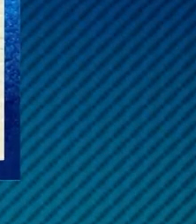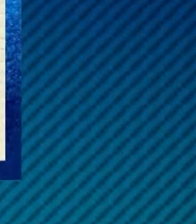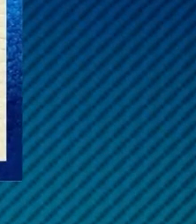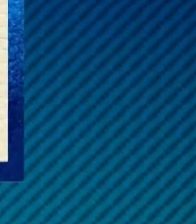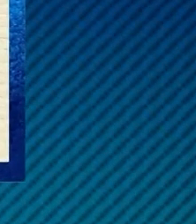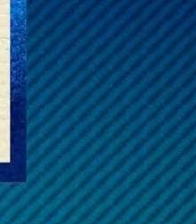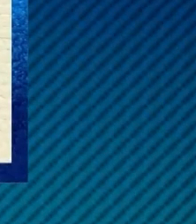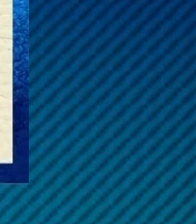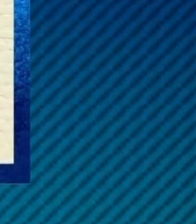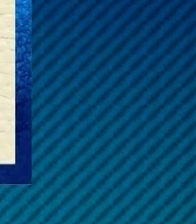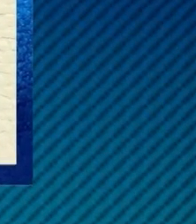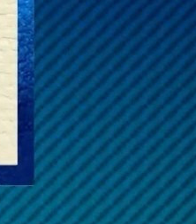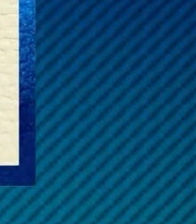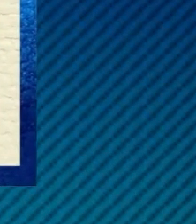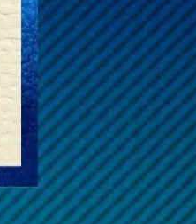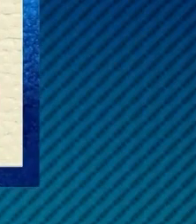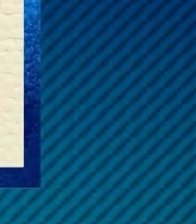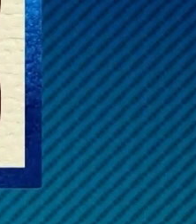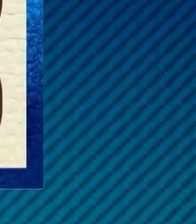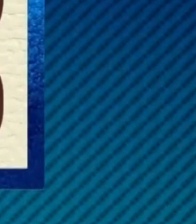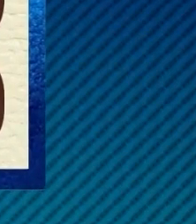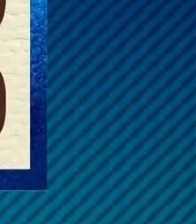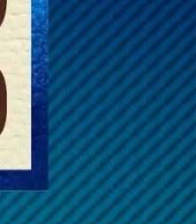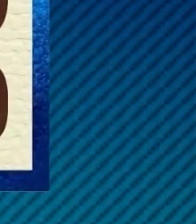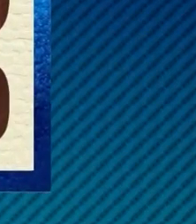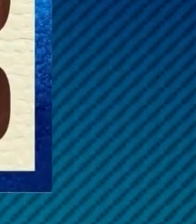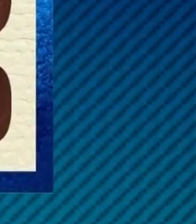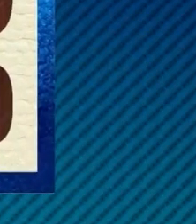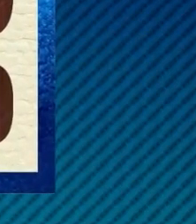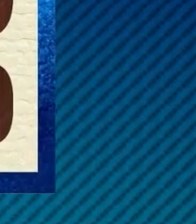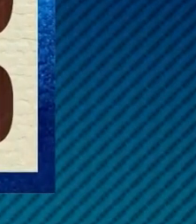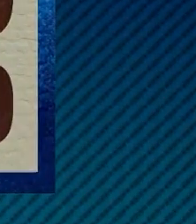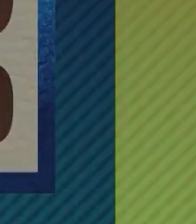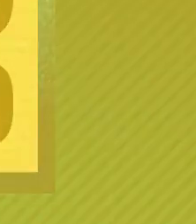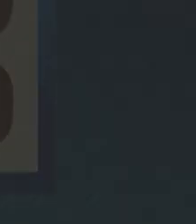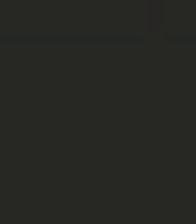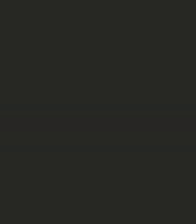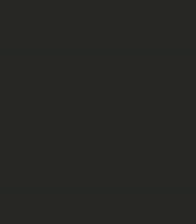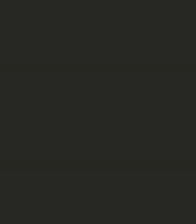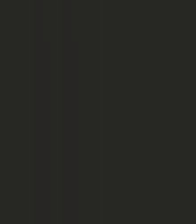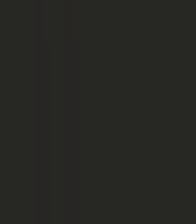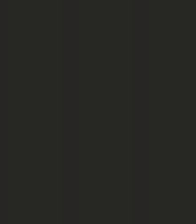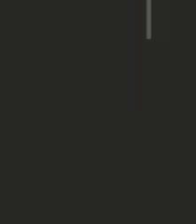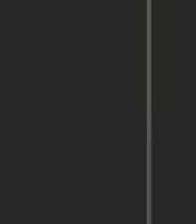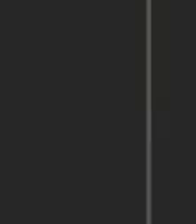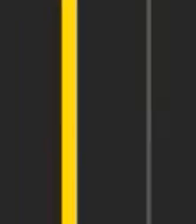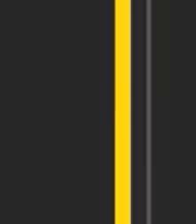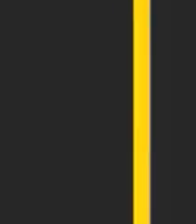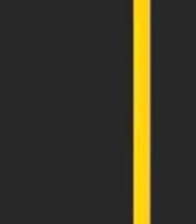Já somos mais de 20 mil inscritos. Contamos com você.